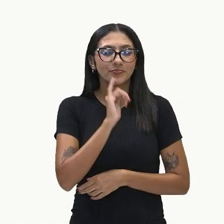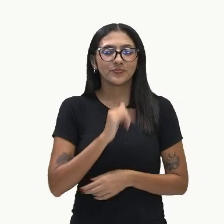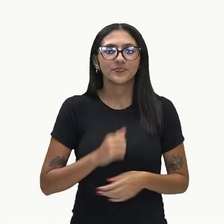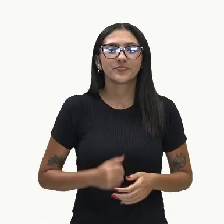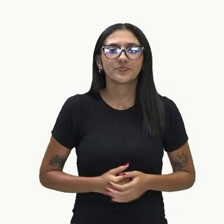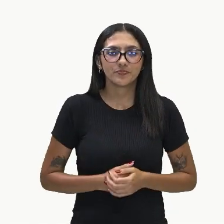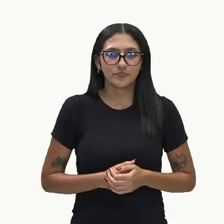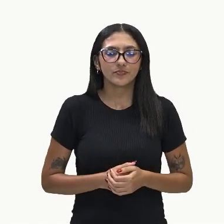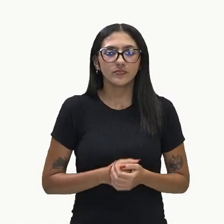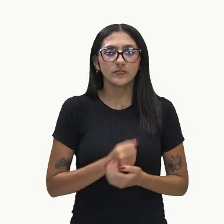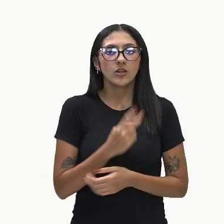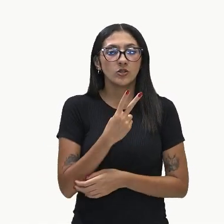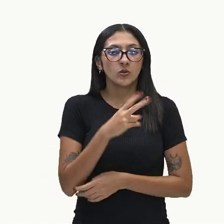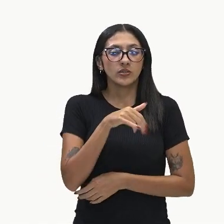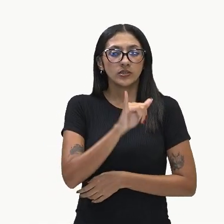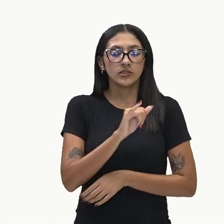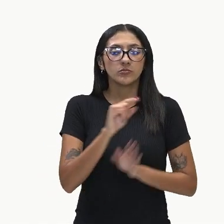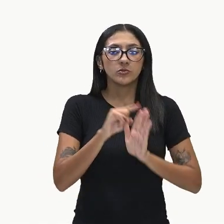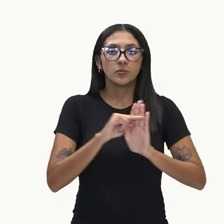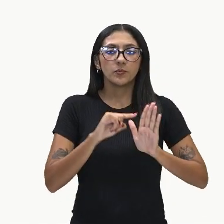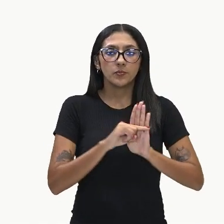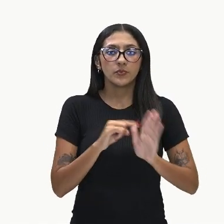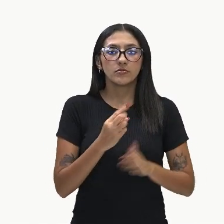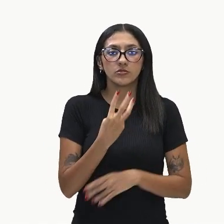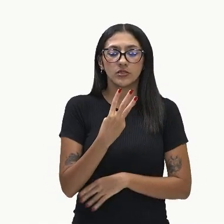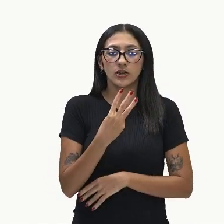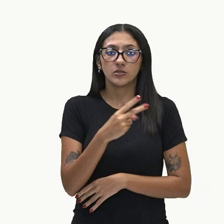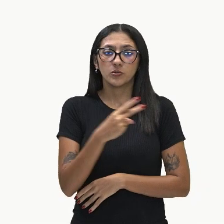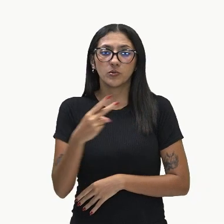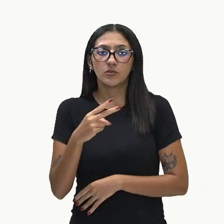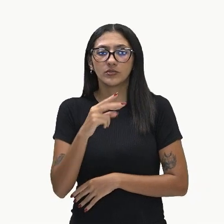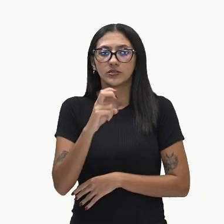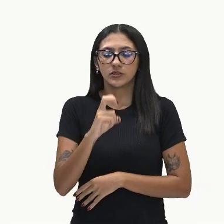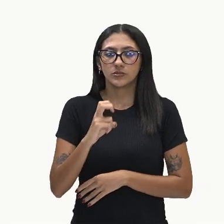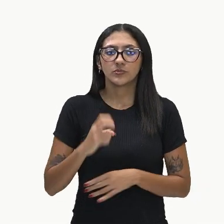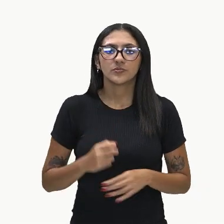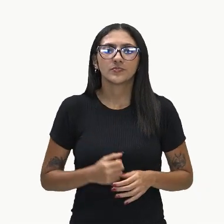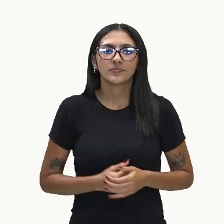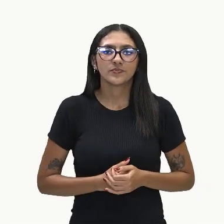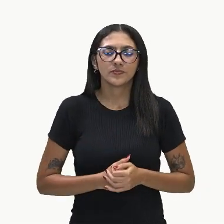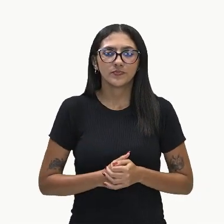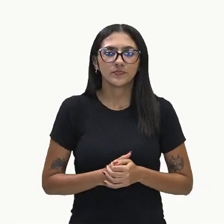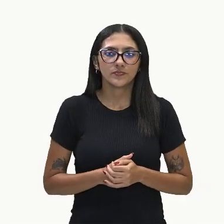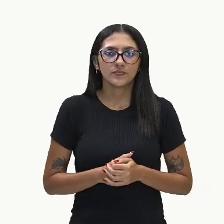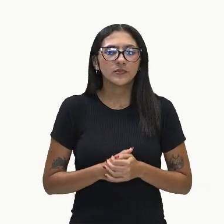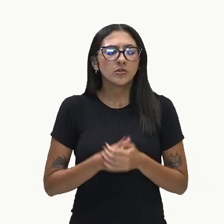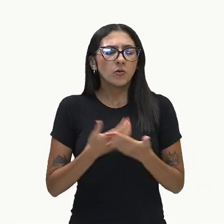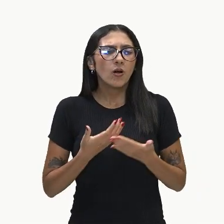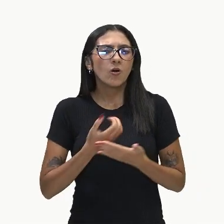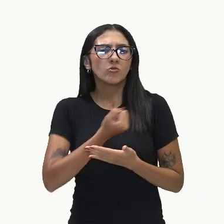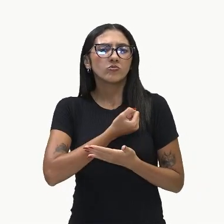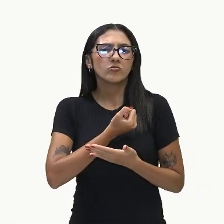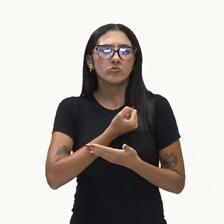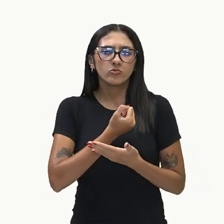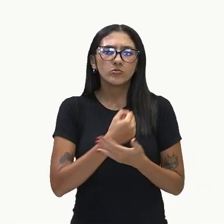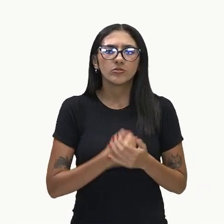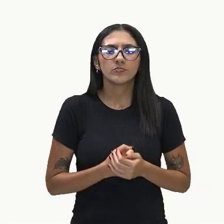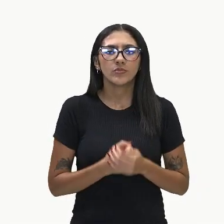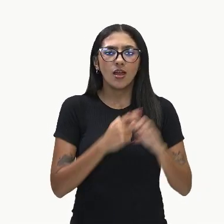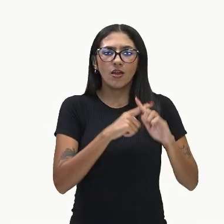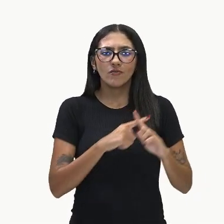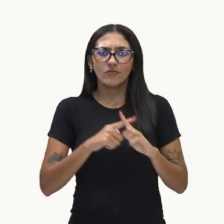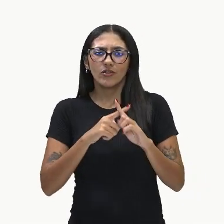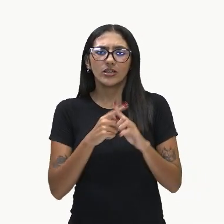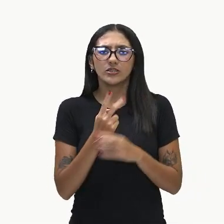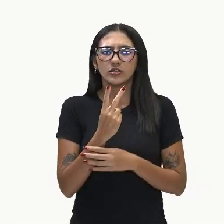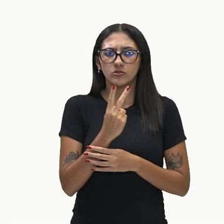2y menos 3 é igual a 5. Ou seja, qual é o número que multiplicado por 2 e subtraído de 3 é